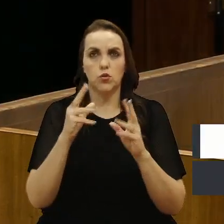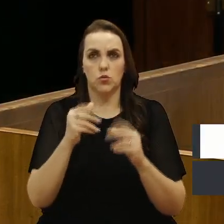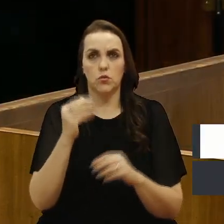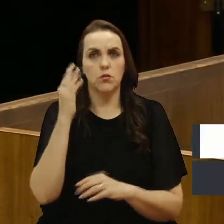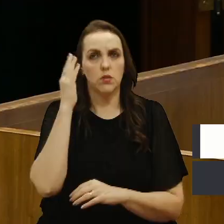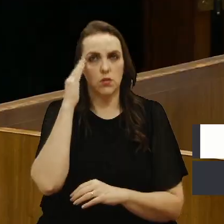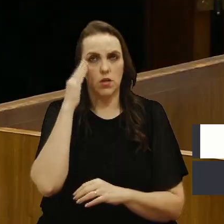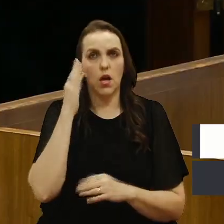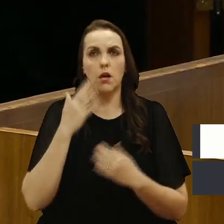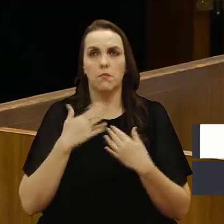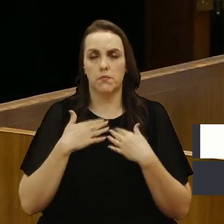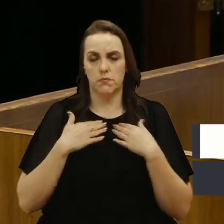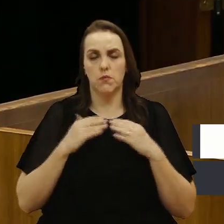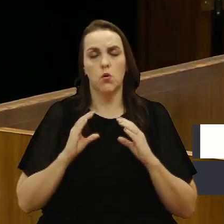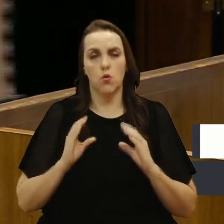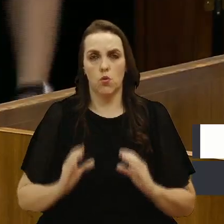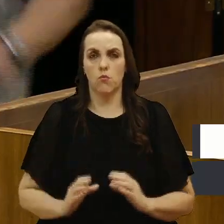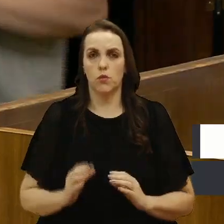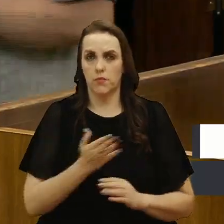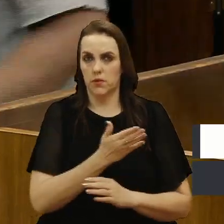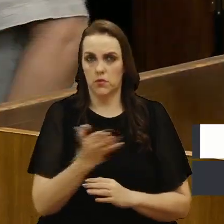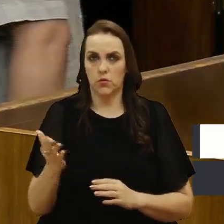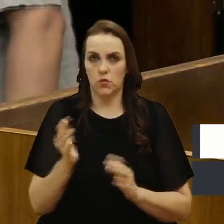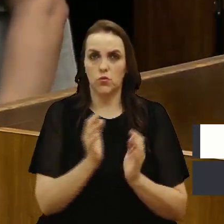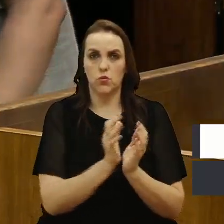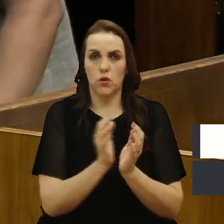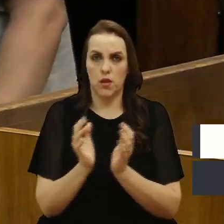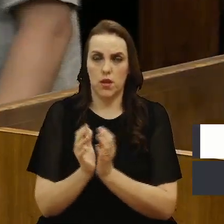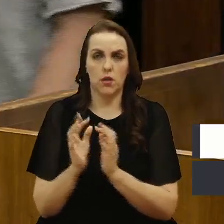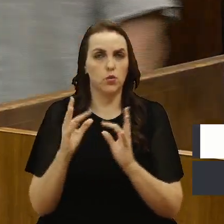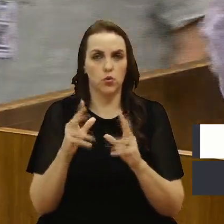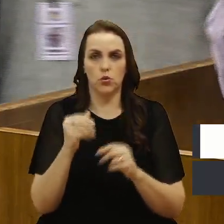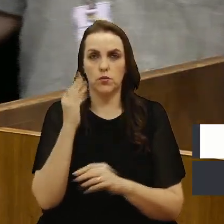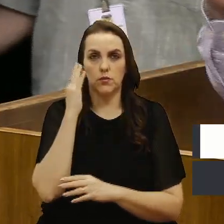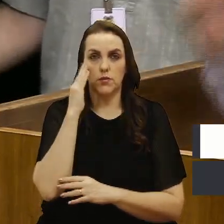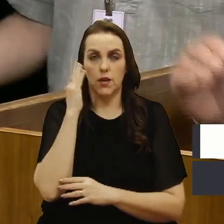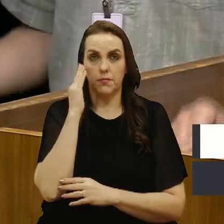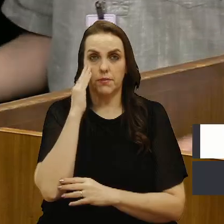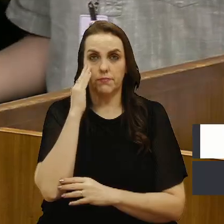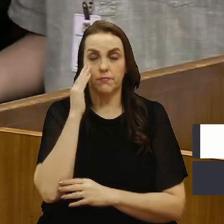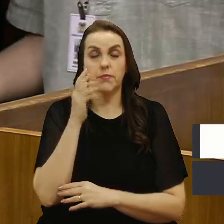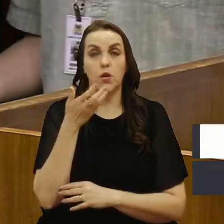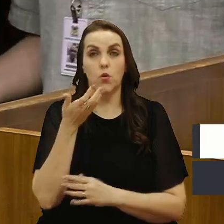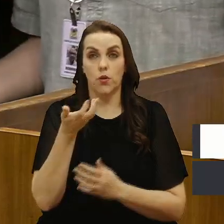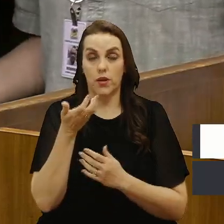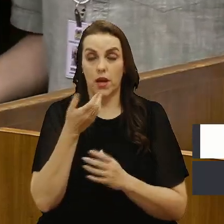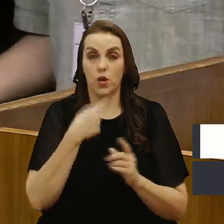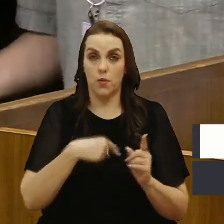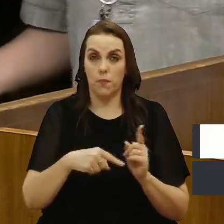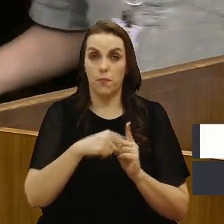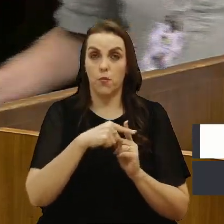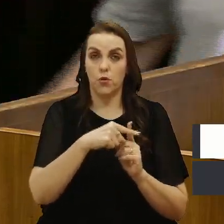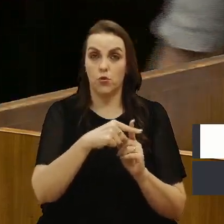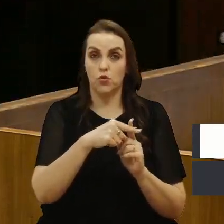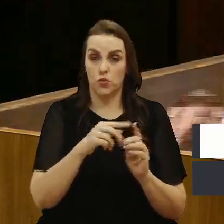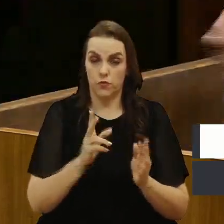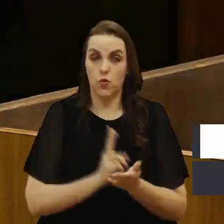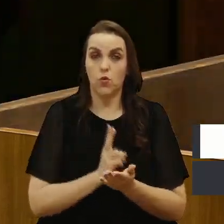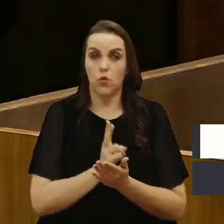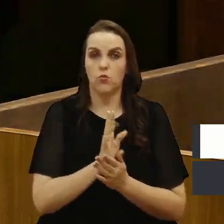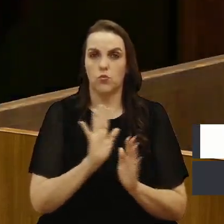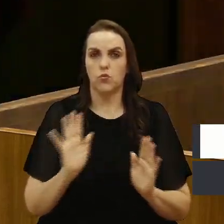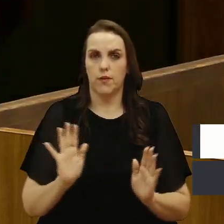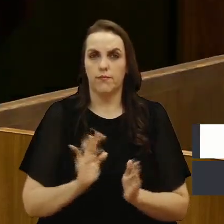os colegas, todos sabem. E eu espero que esse ânimo positivo continue.